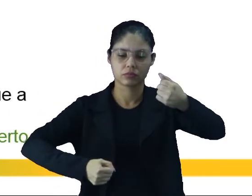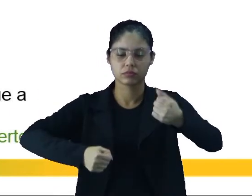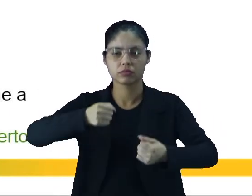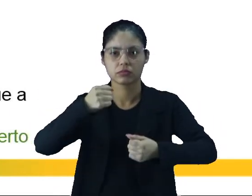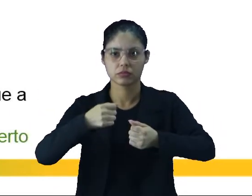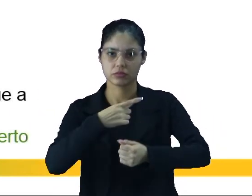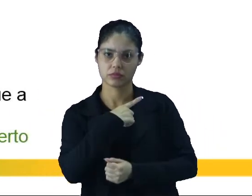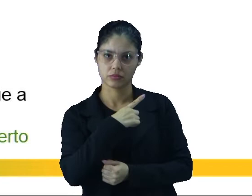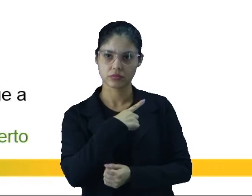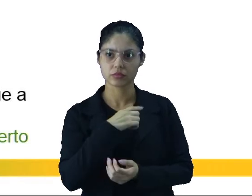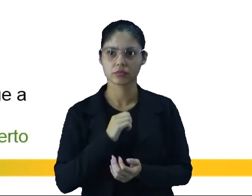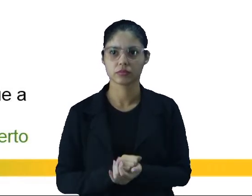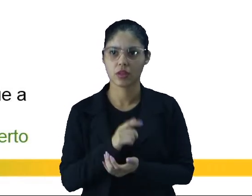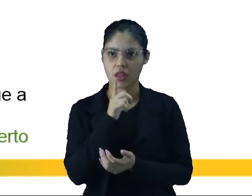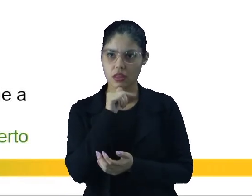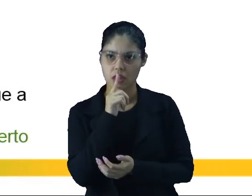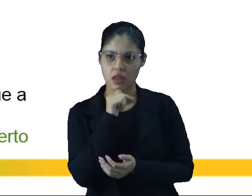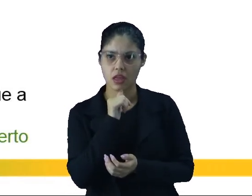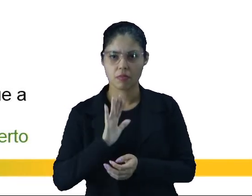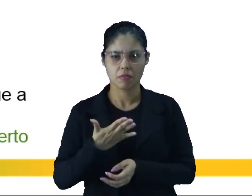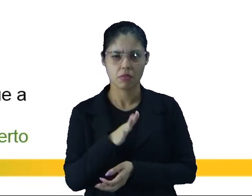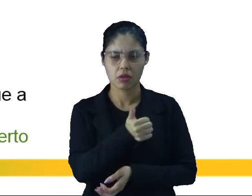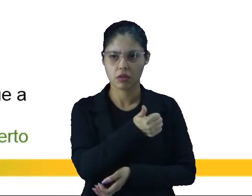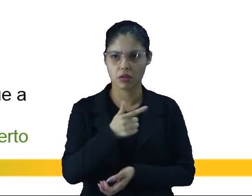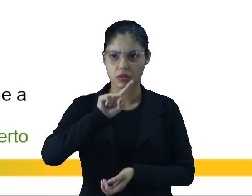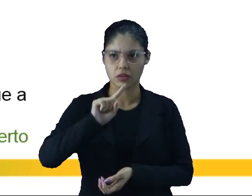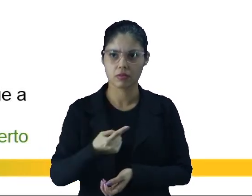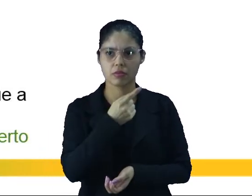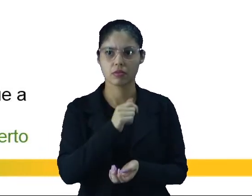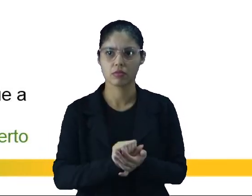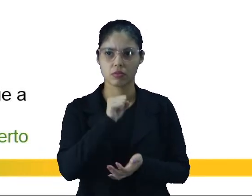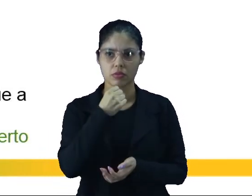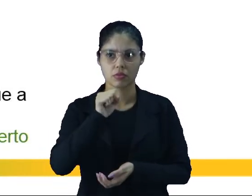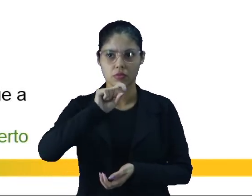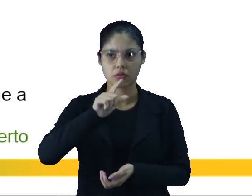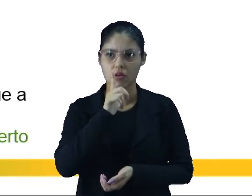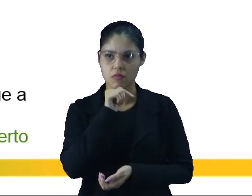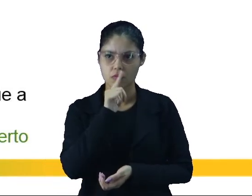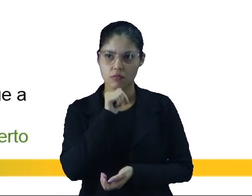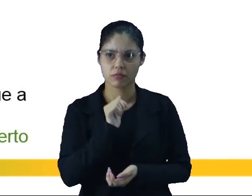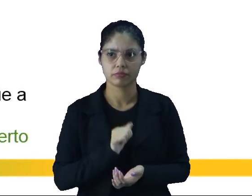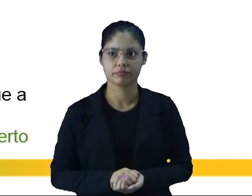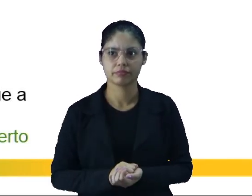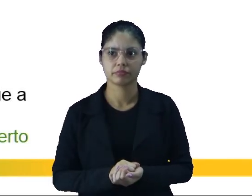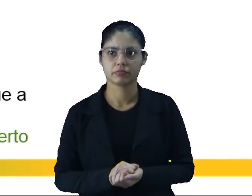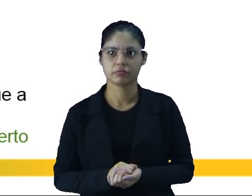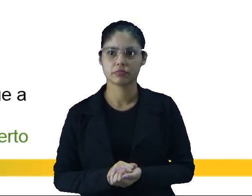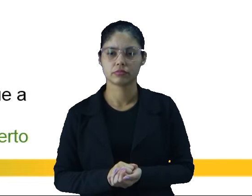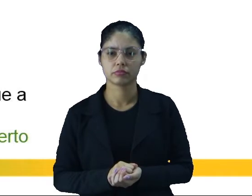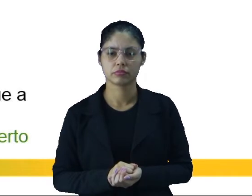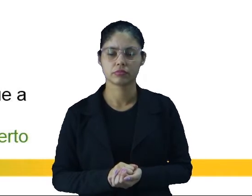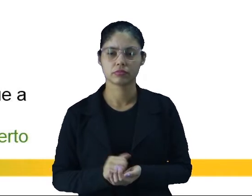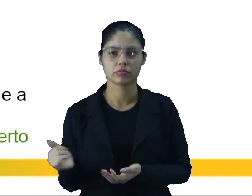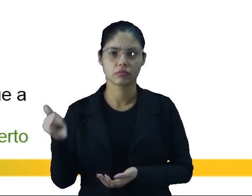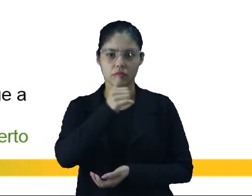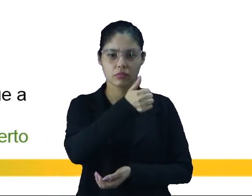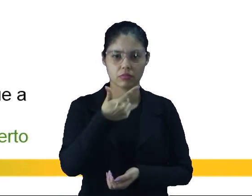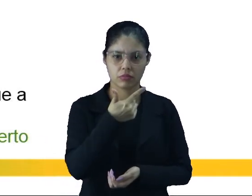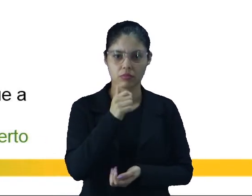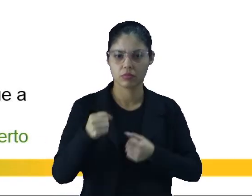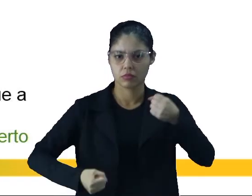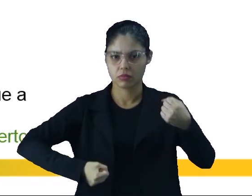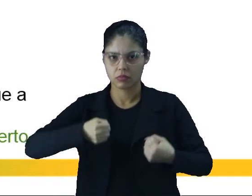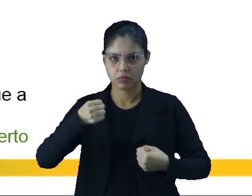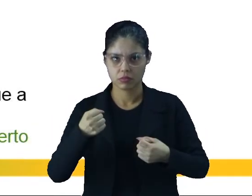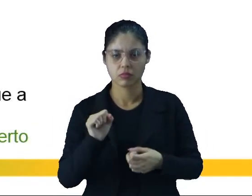possuem reservatórios de água com capacidade de 12.000 e 8.000 litros de água. O avião 12.000 e o